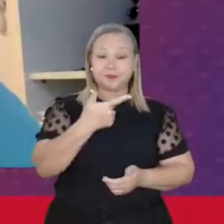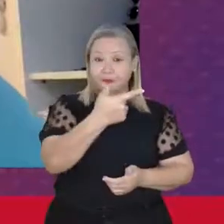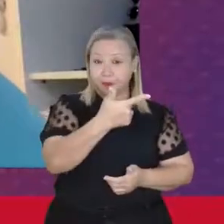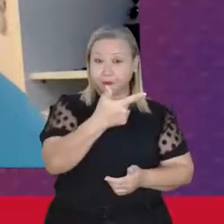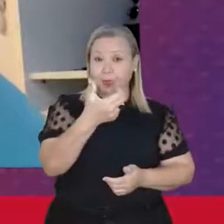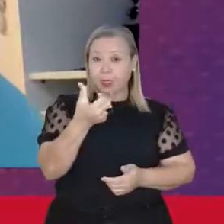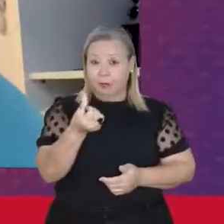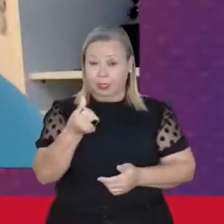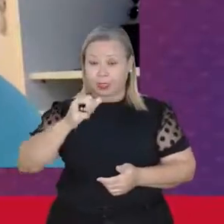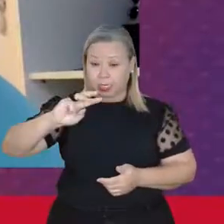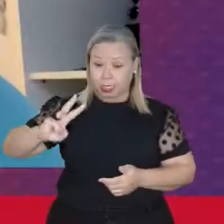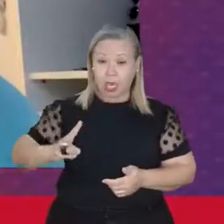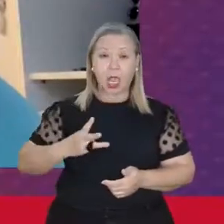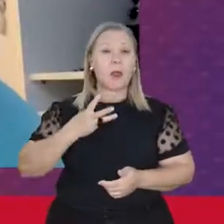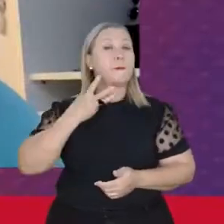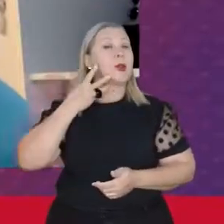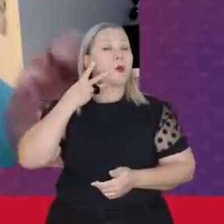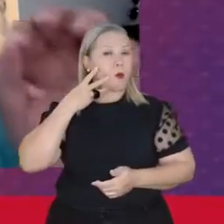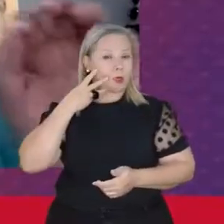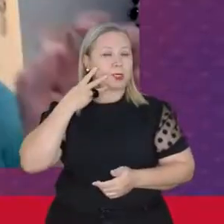26 milhões